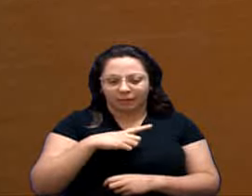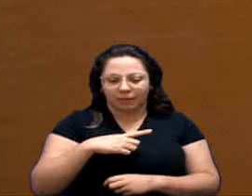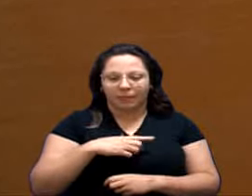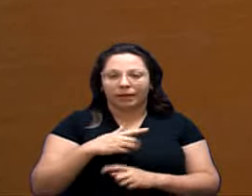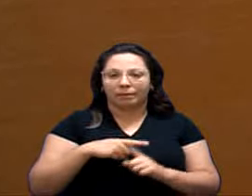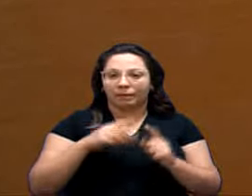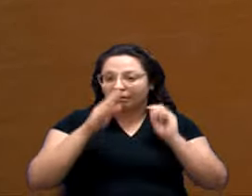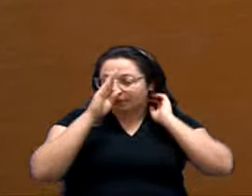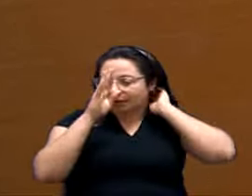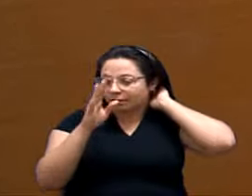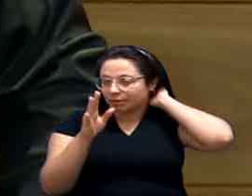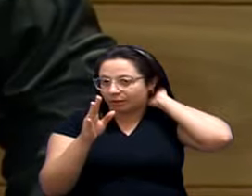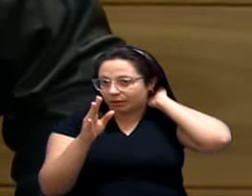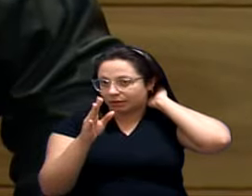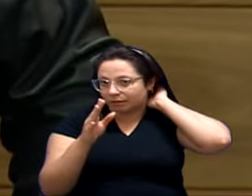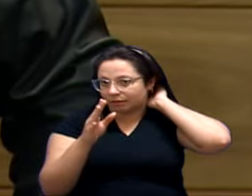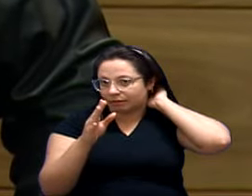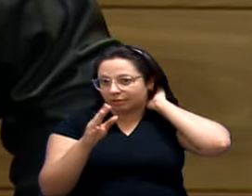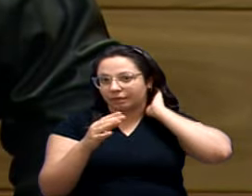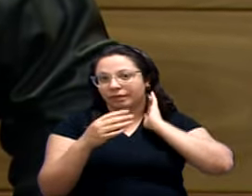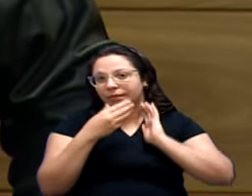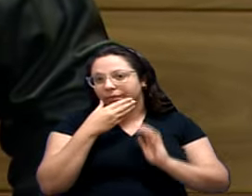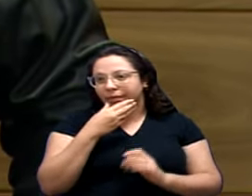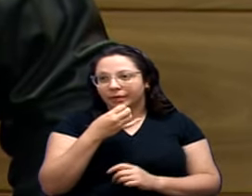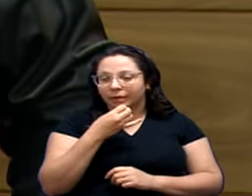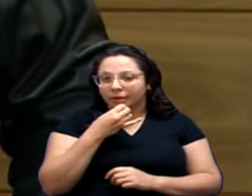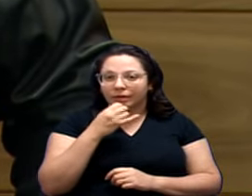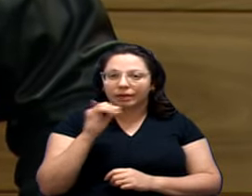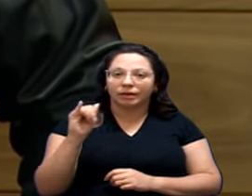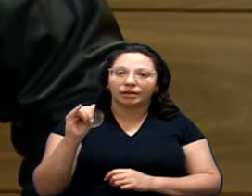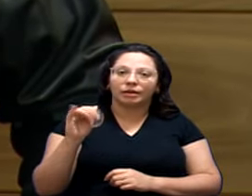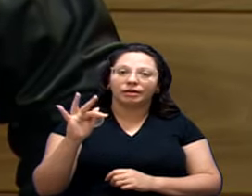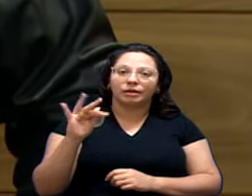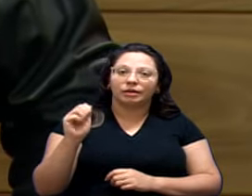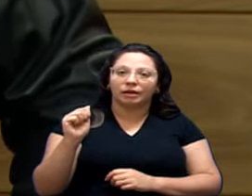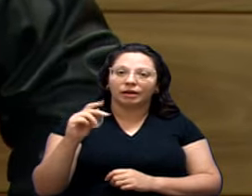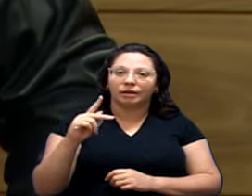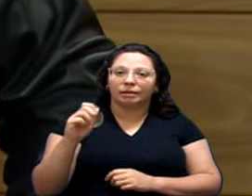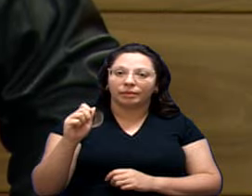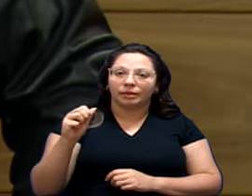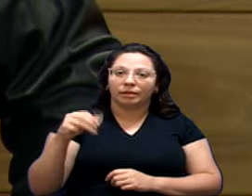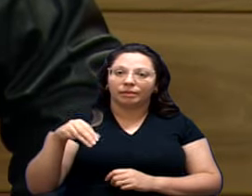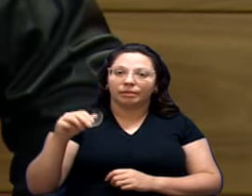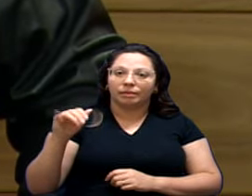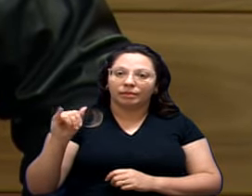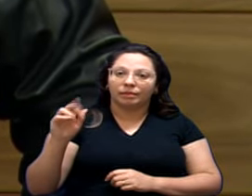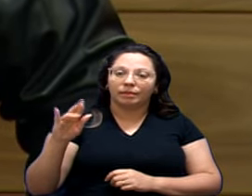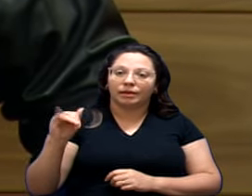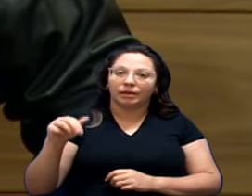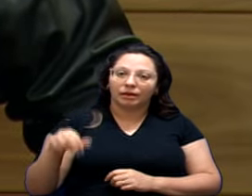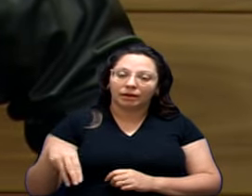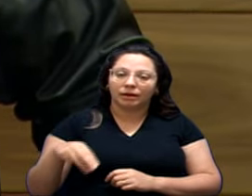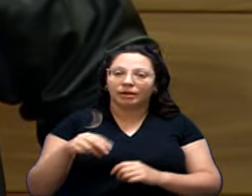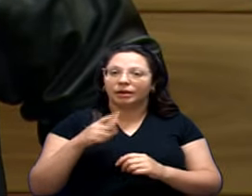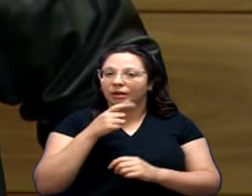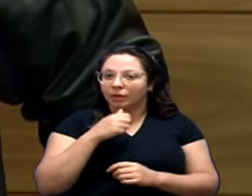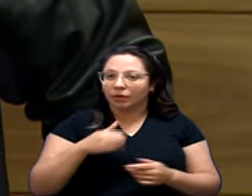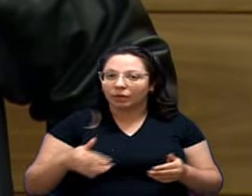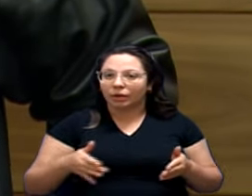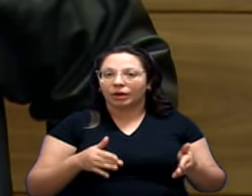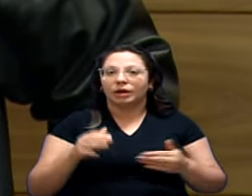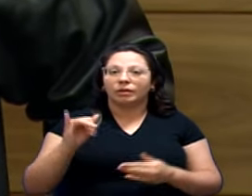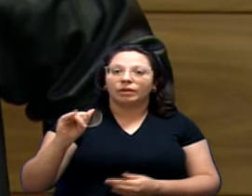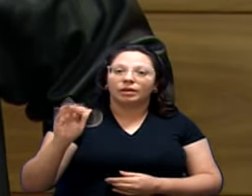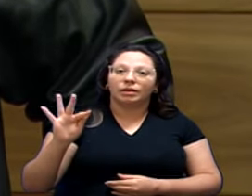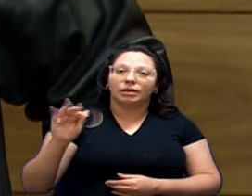principalmente o Itapemirim Marle a gente sabe do problema ali do Córrego de Itanguá e é um problema que a